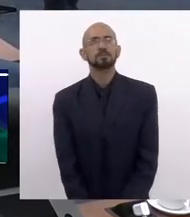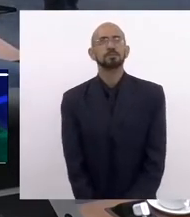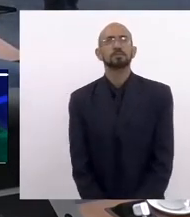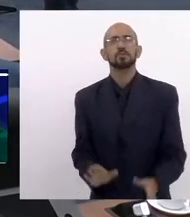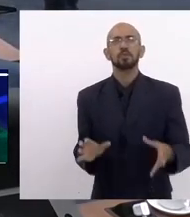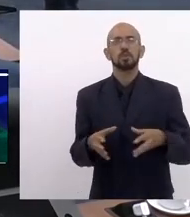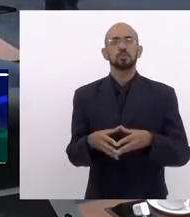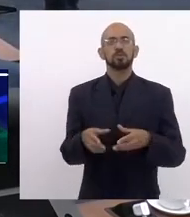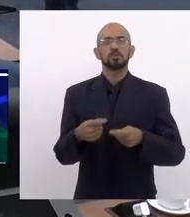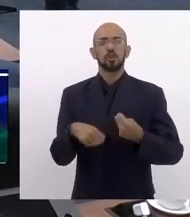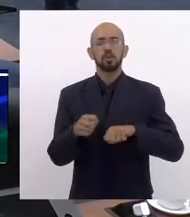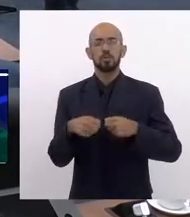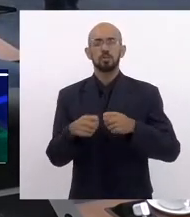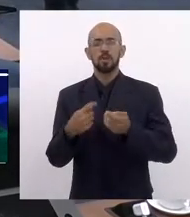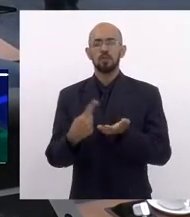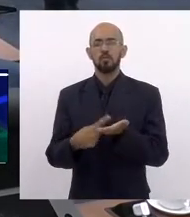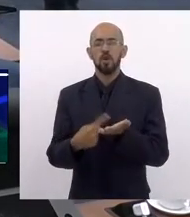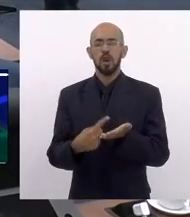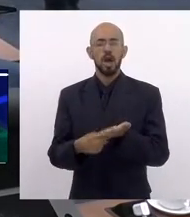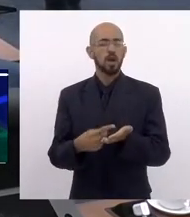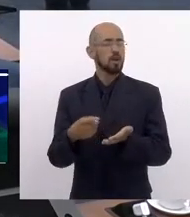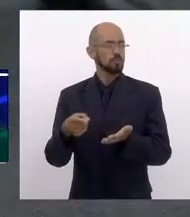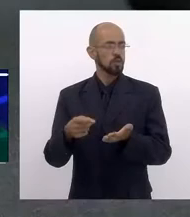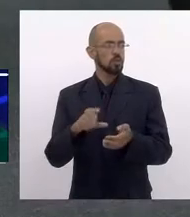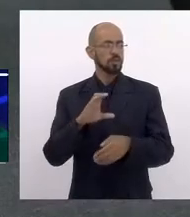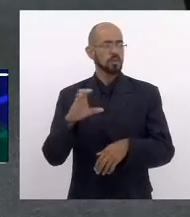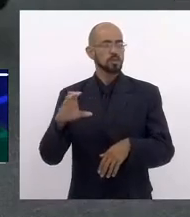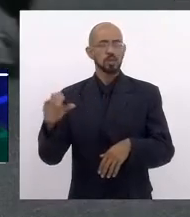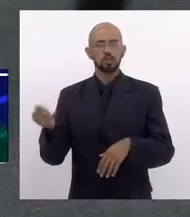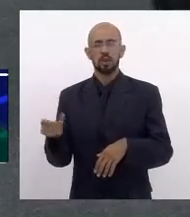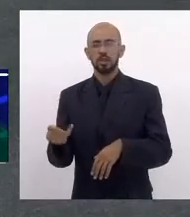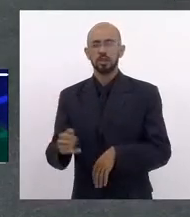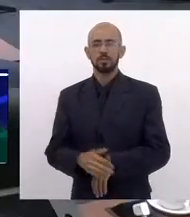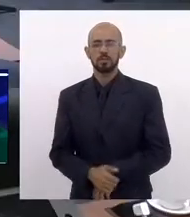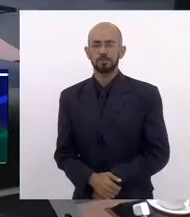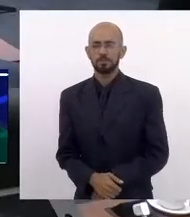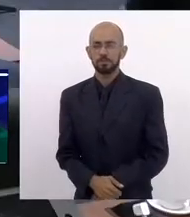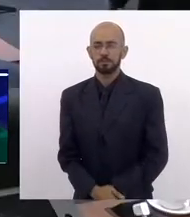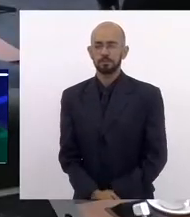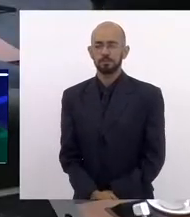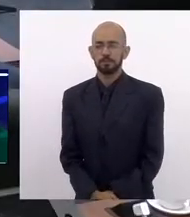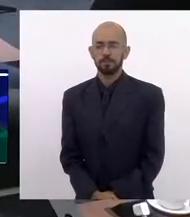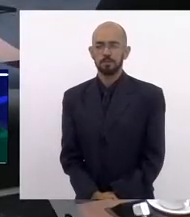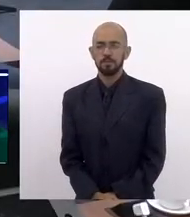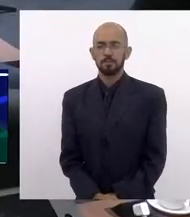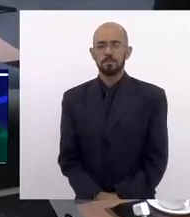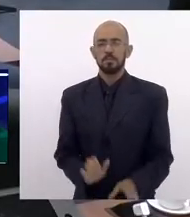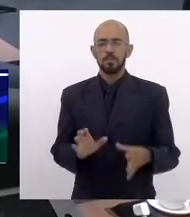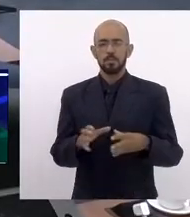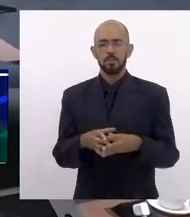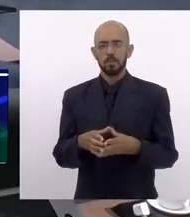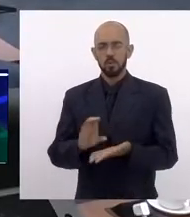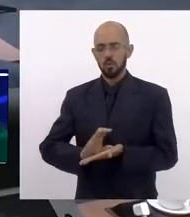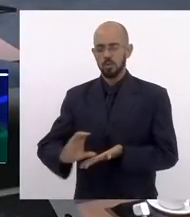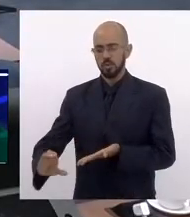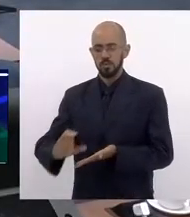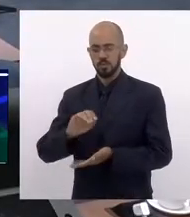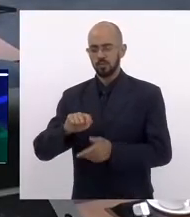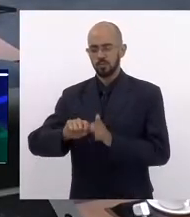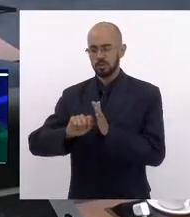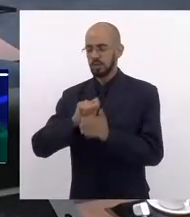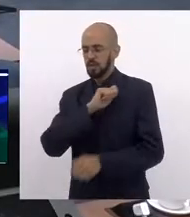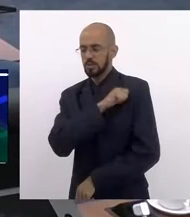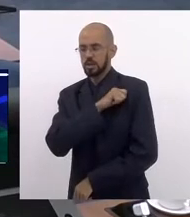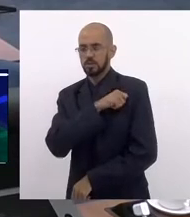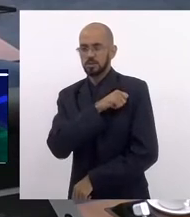Comissão de Economia é favorável nos termos do substitutivo da CCJ. Obrigada, deputado. Pela Comissão de Orçamento, Fiscalização Financeira e